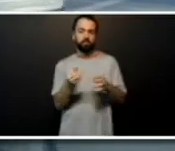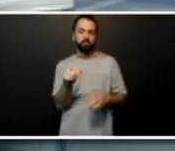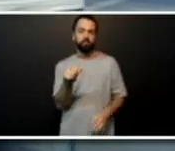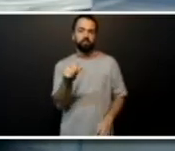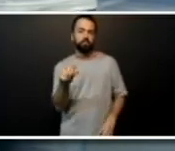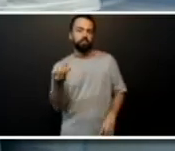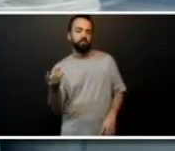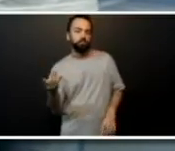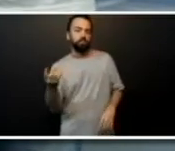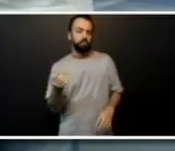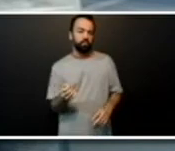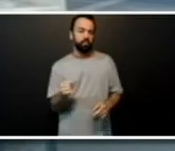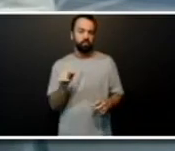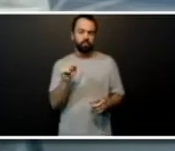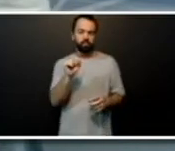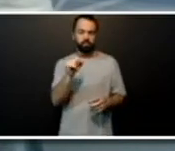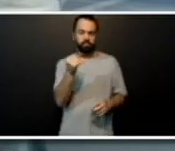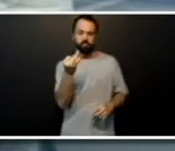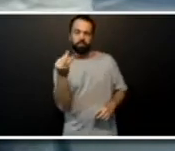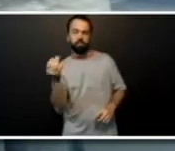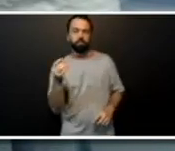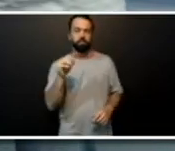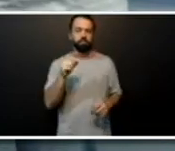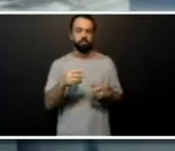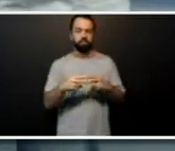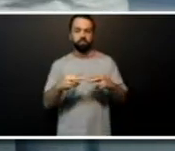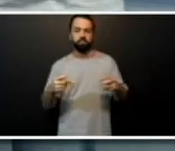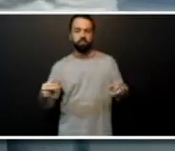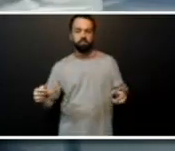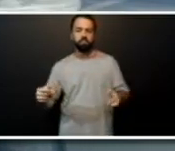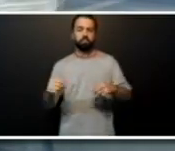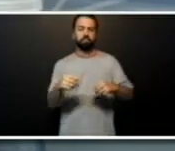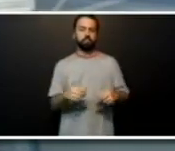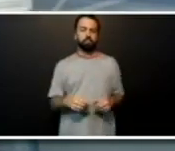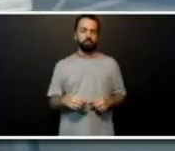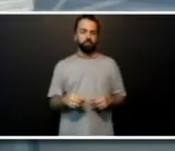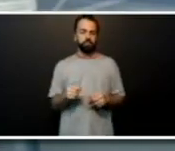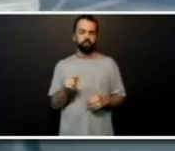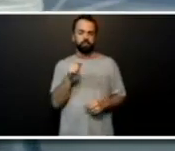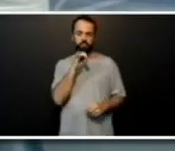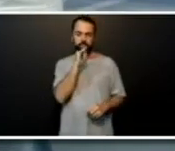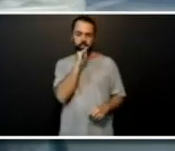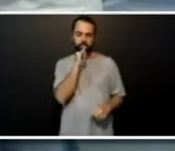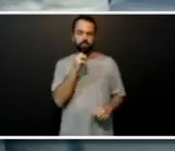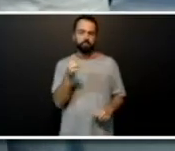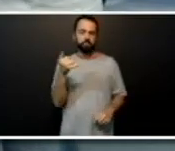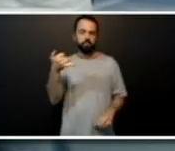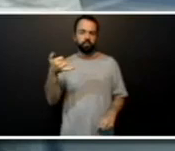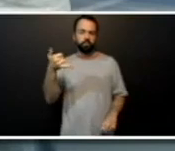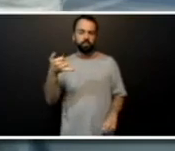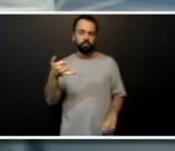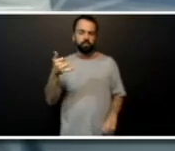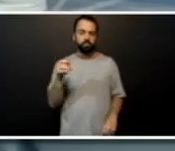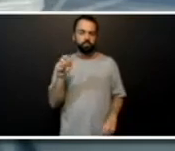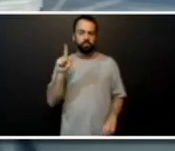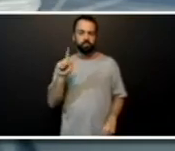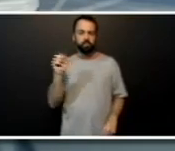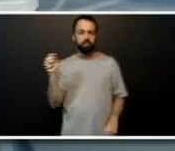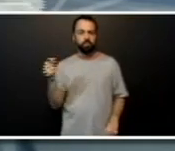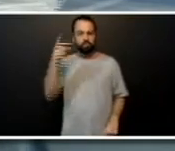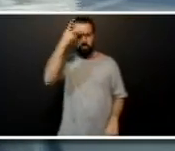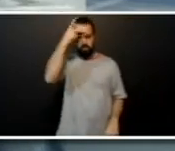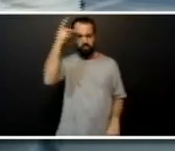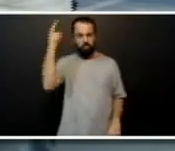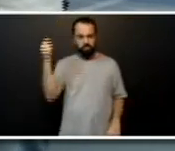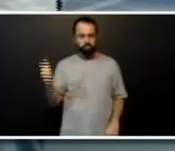contagem, para enumerar elementos. Por exemplo, 4 canetas, 10